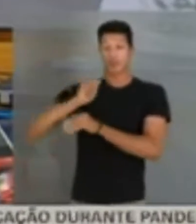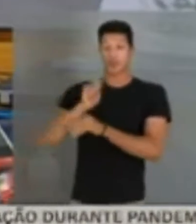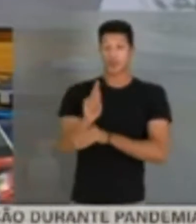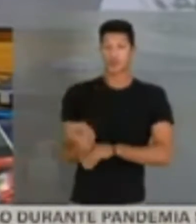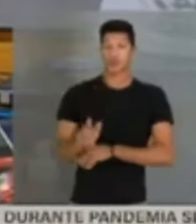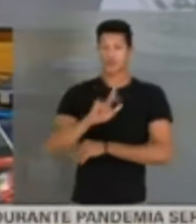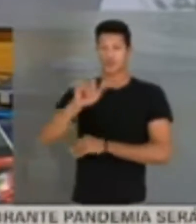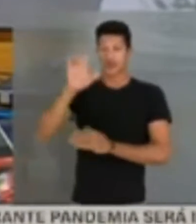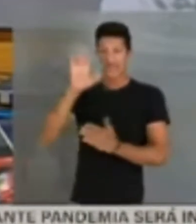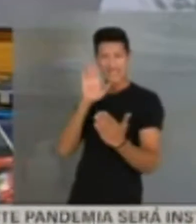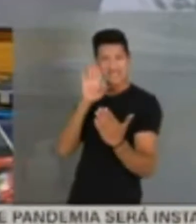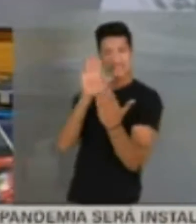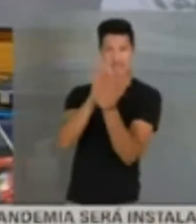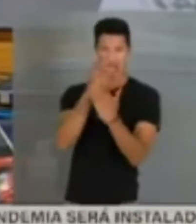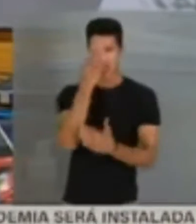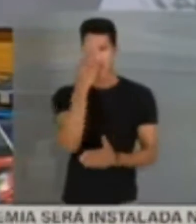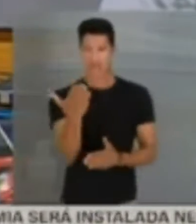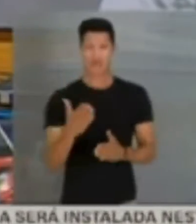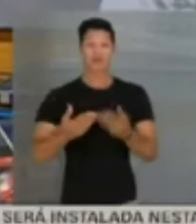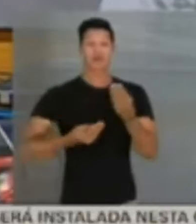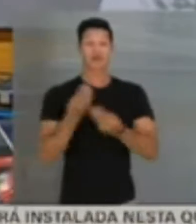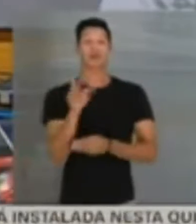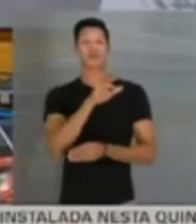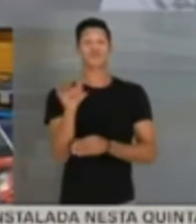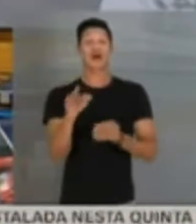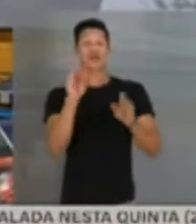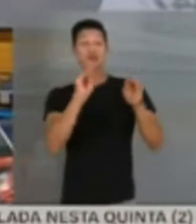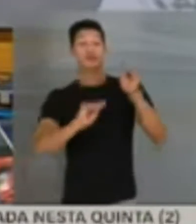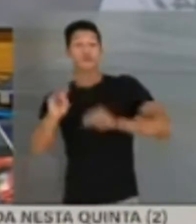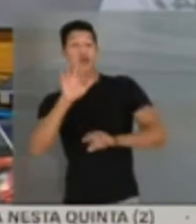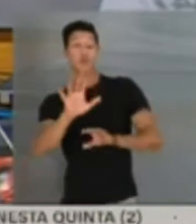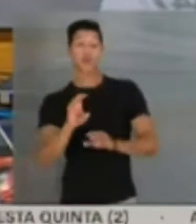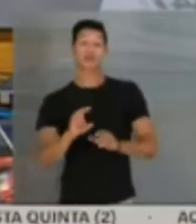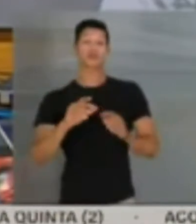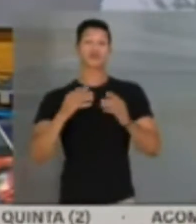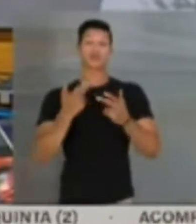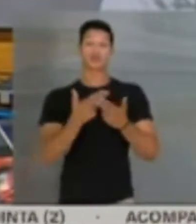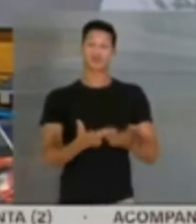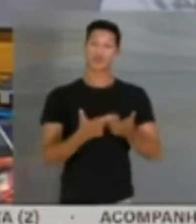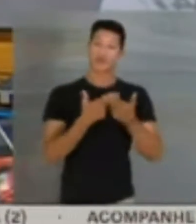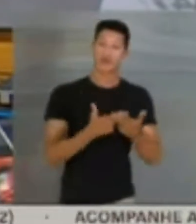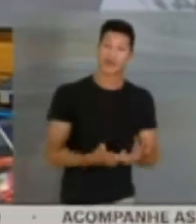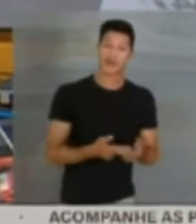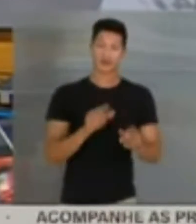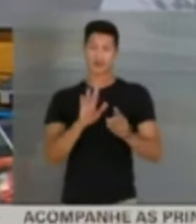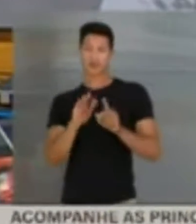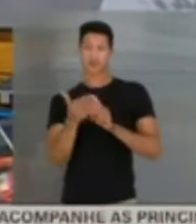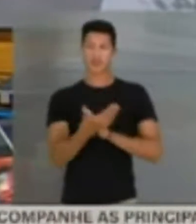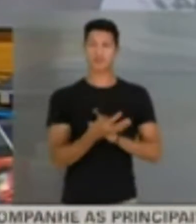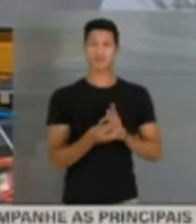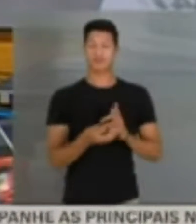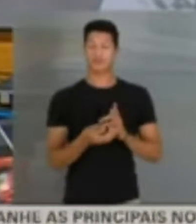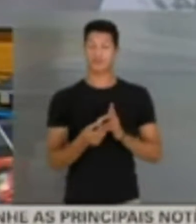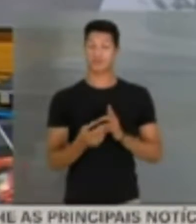gestor vai encarar esse fato, como vai lidar com ele, com tolerância, com